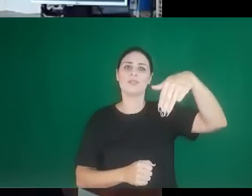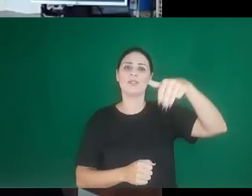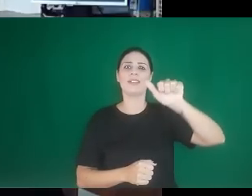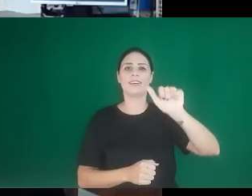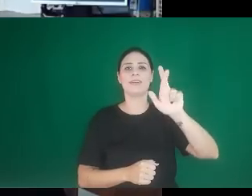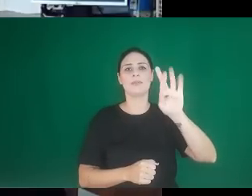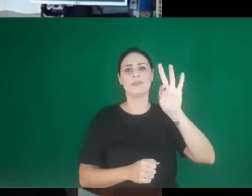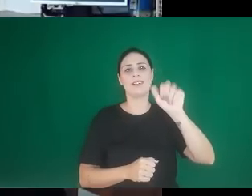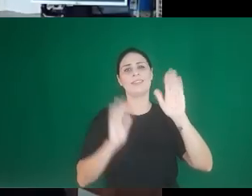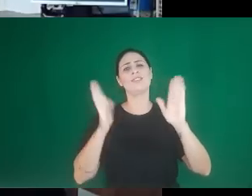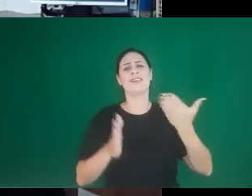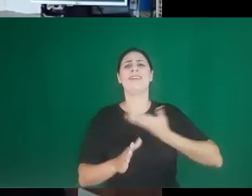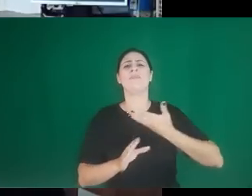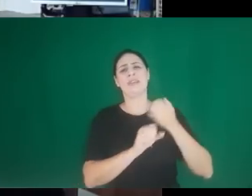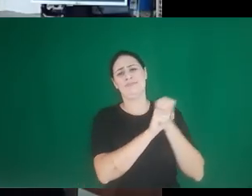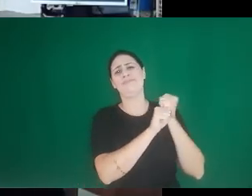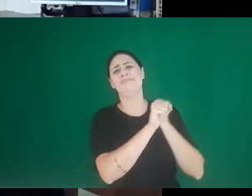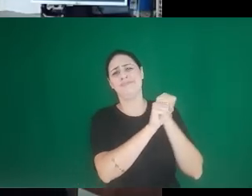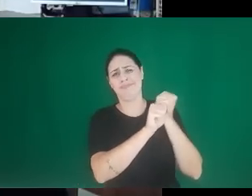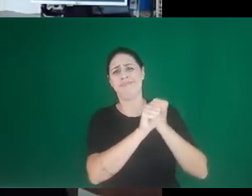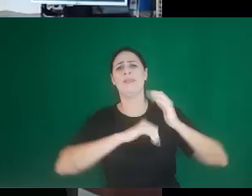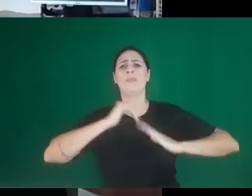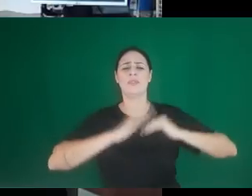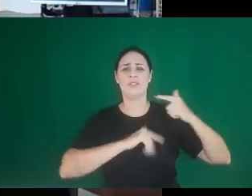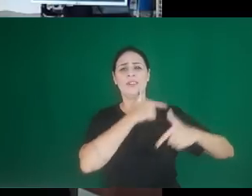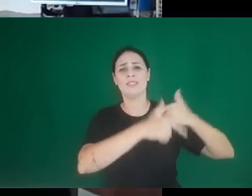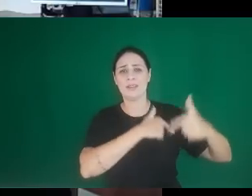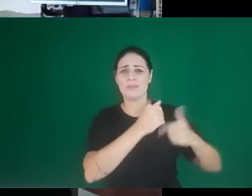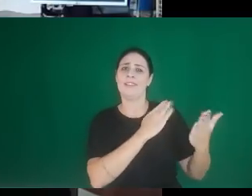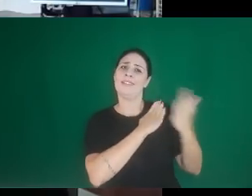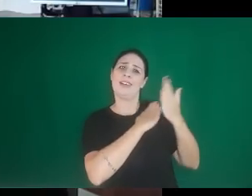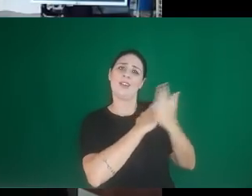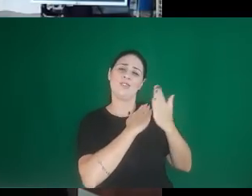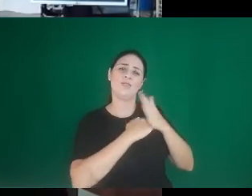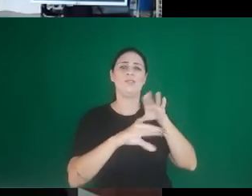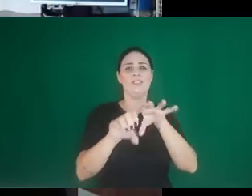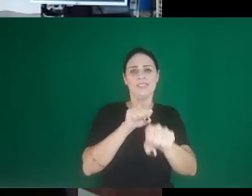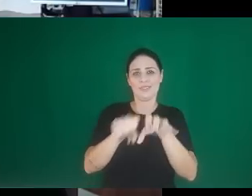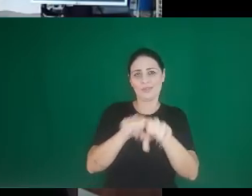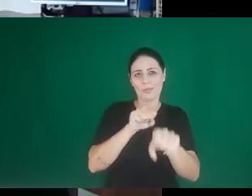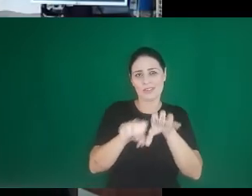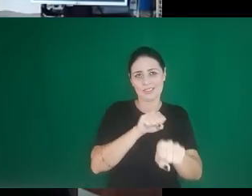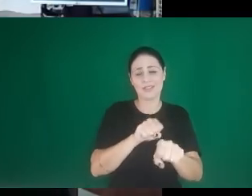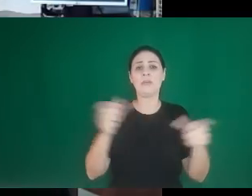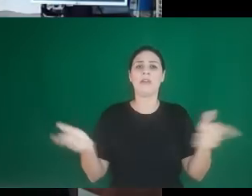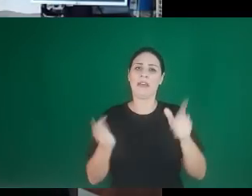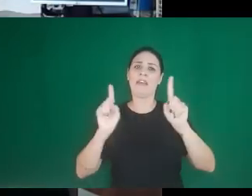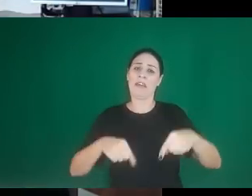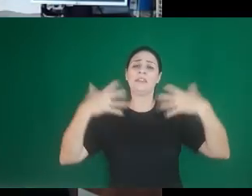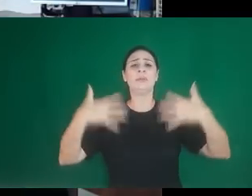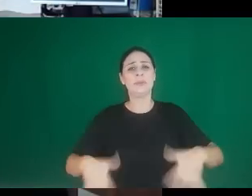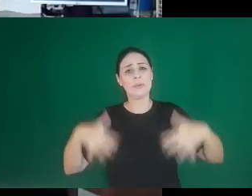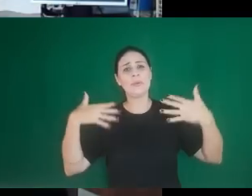longo tempo, minha amiga e parceira, que me ajuda bastante nas formações.